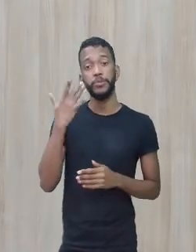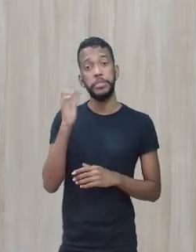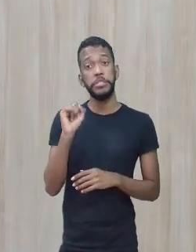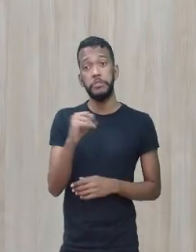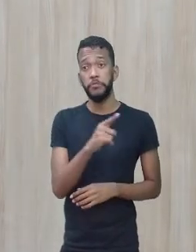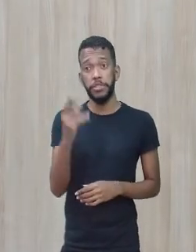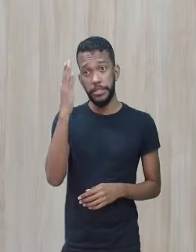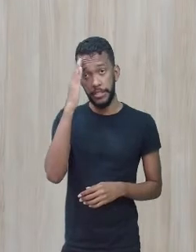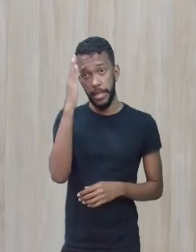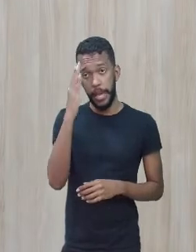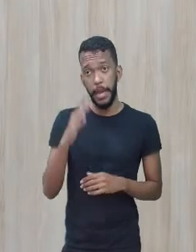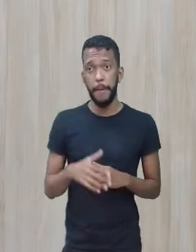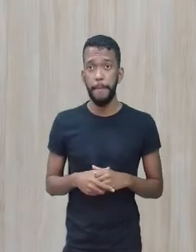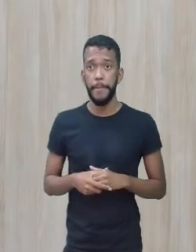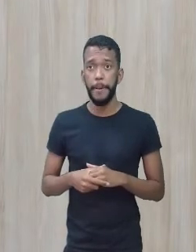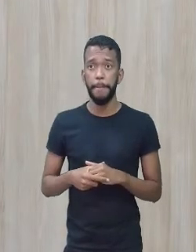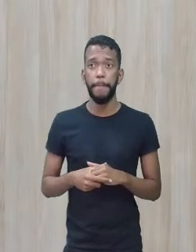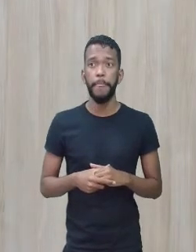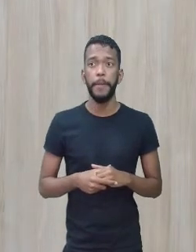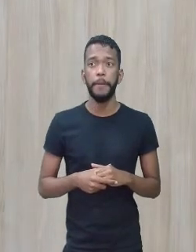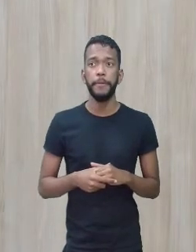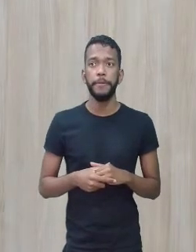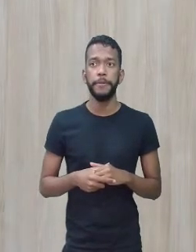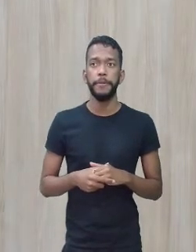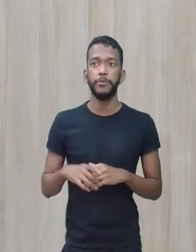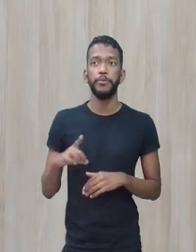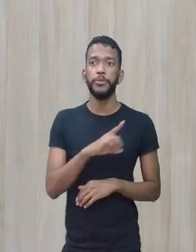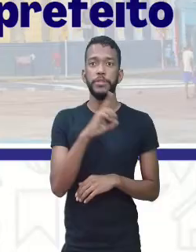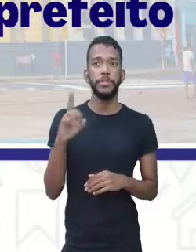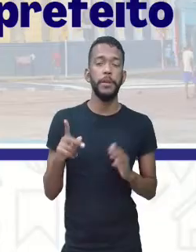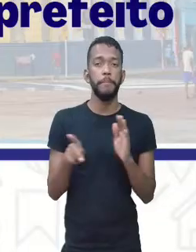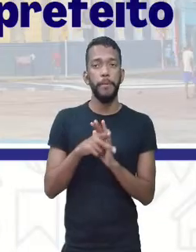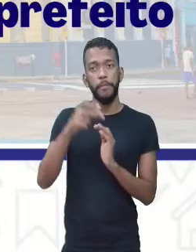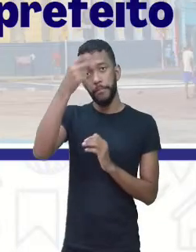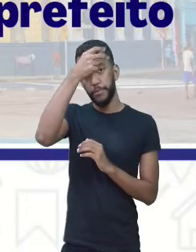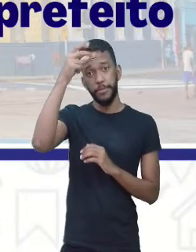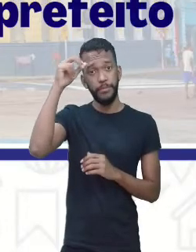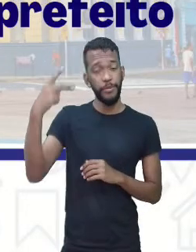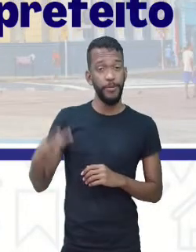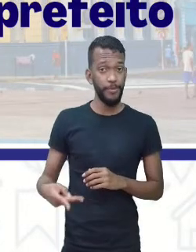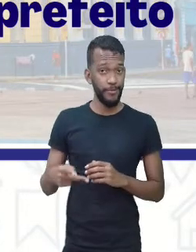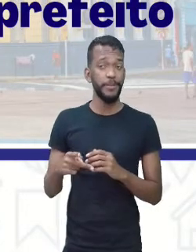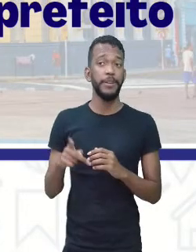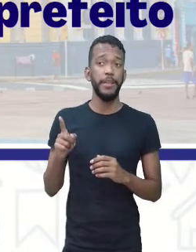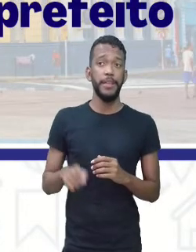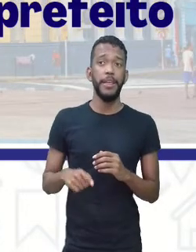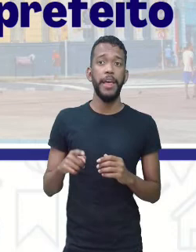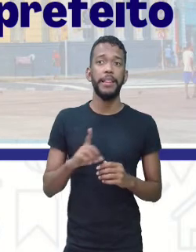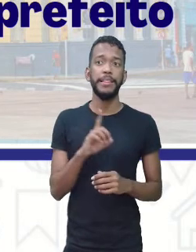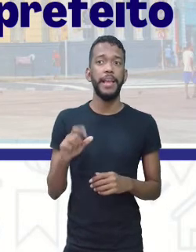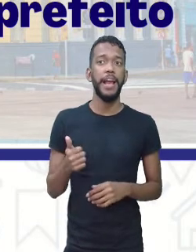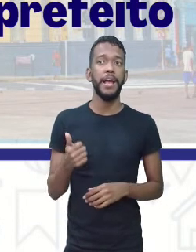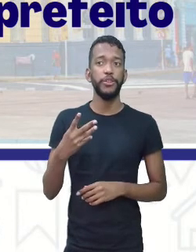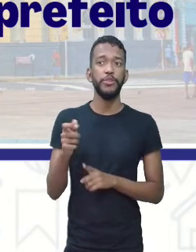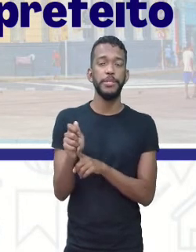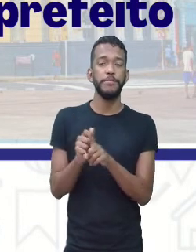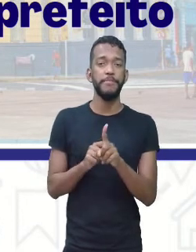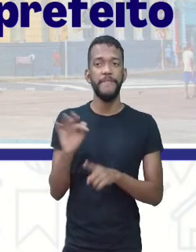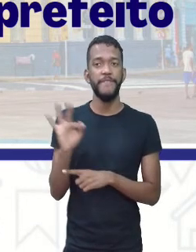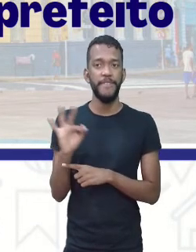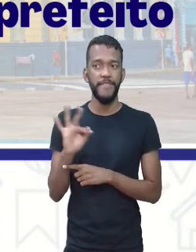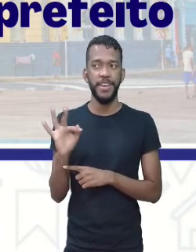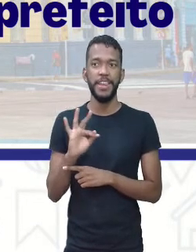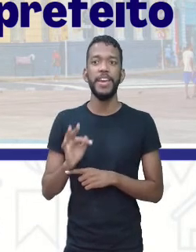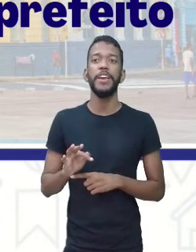vocês sabem, mas o Dia Municipal da Música Brega é comemorado na data de 14 de fevereiro,